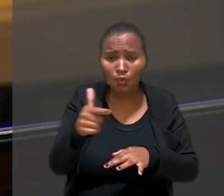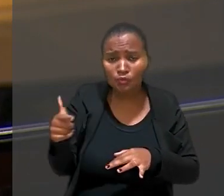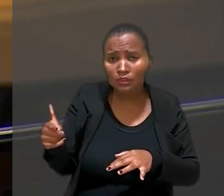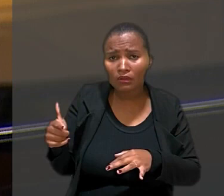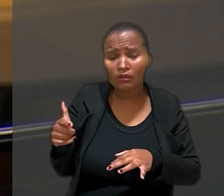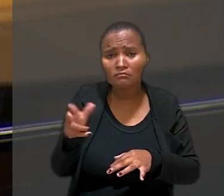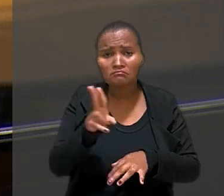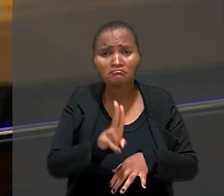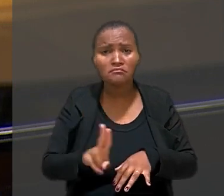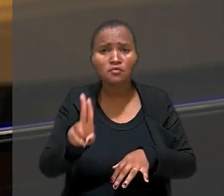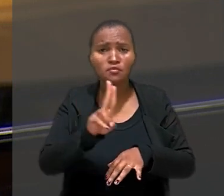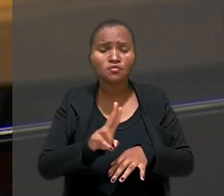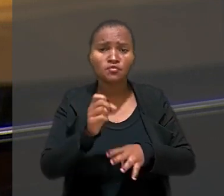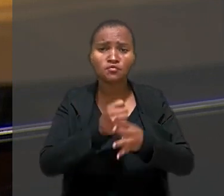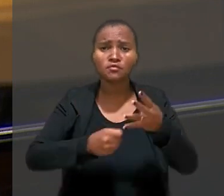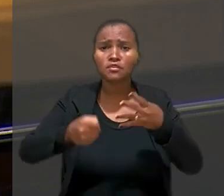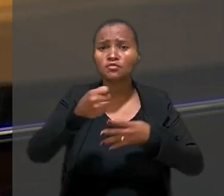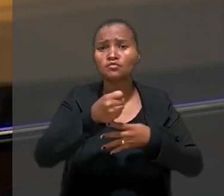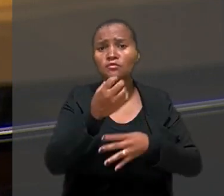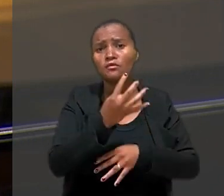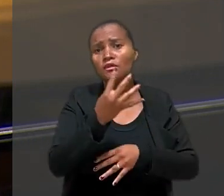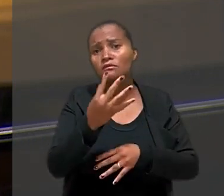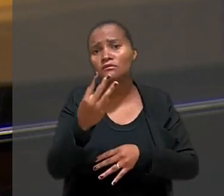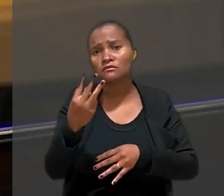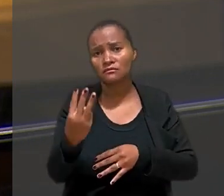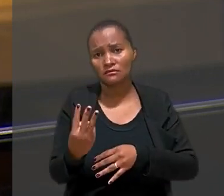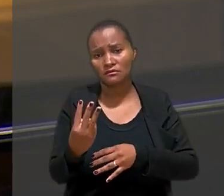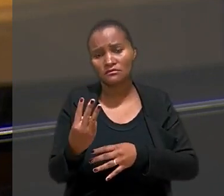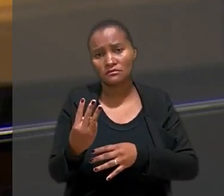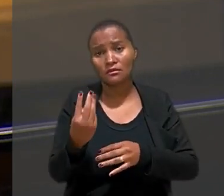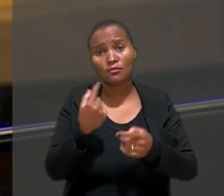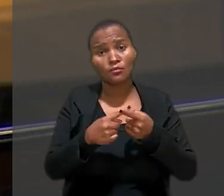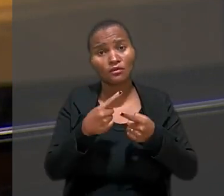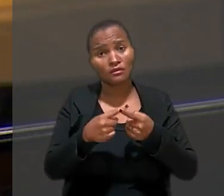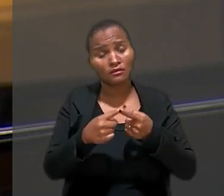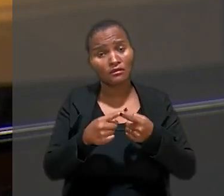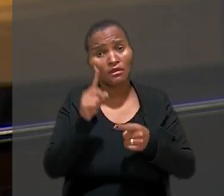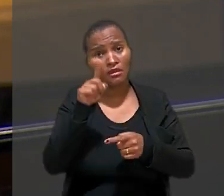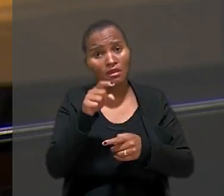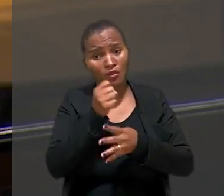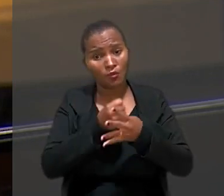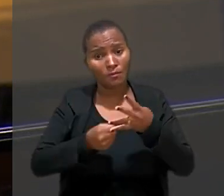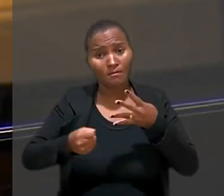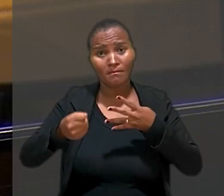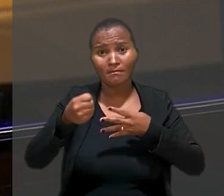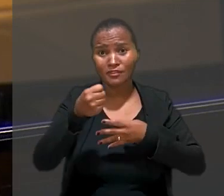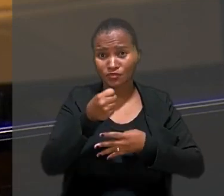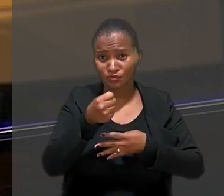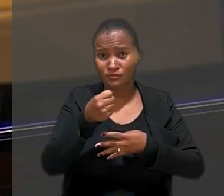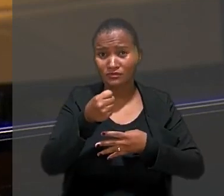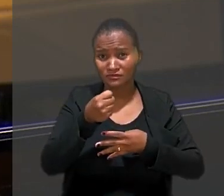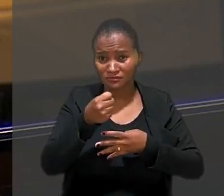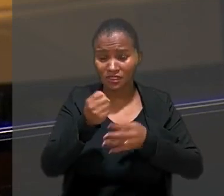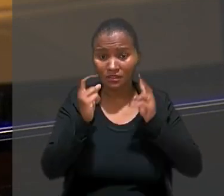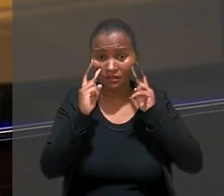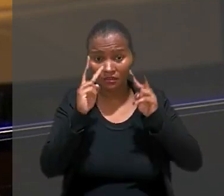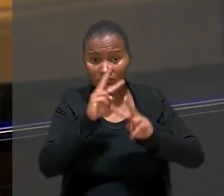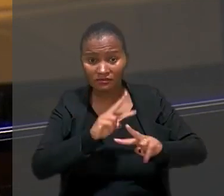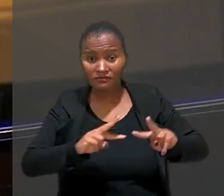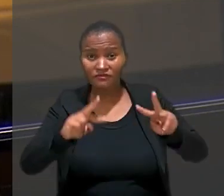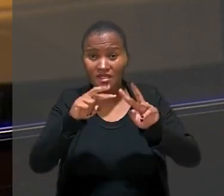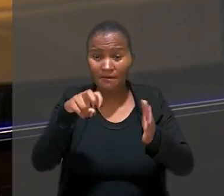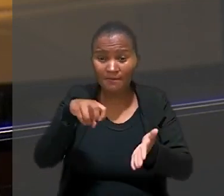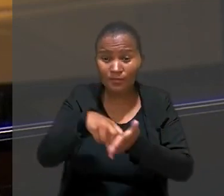hipótese, má aplicação da súmula 443, porque é uma súmula, senhor presidente, que visa